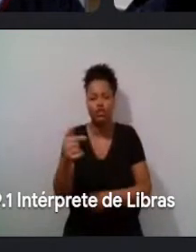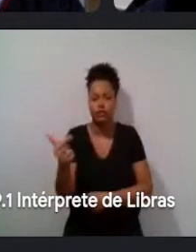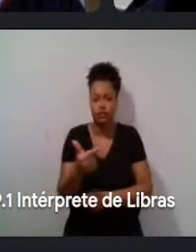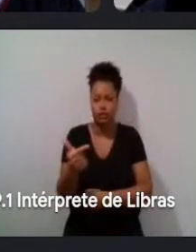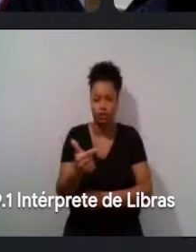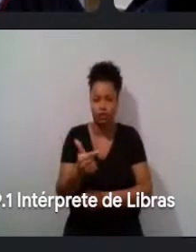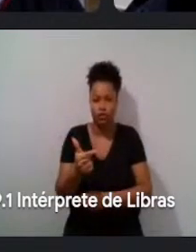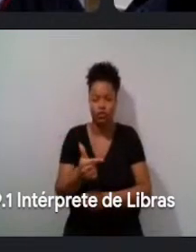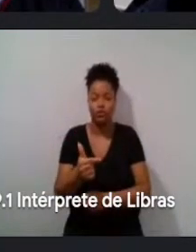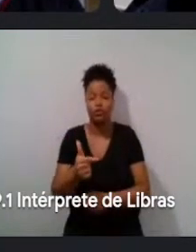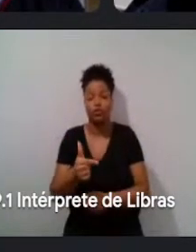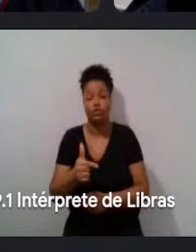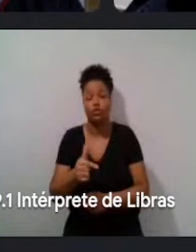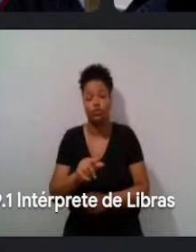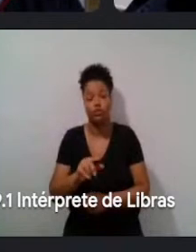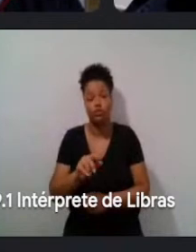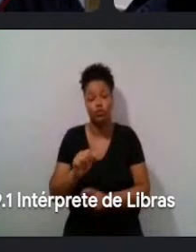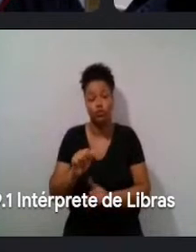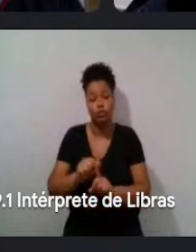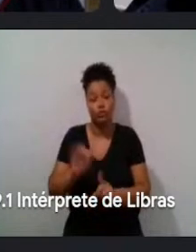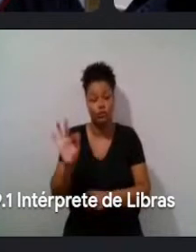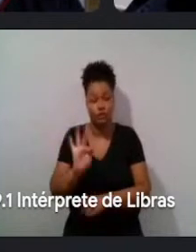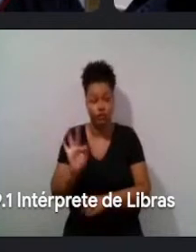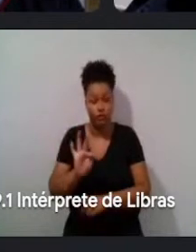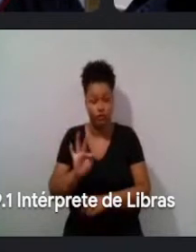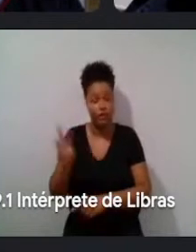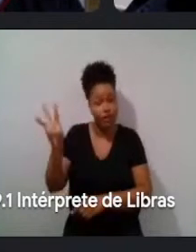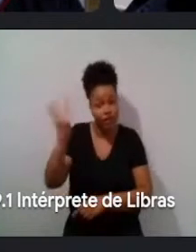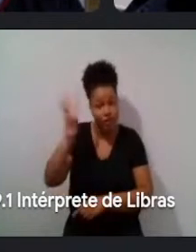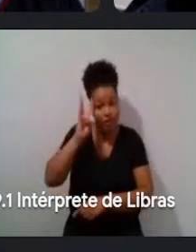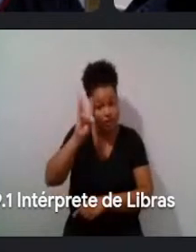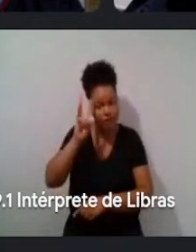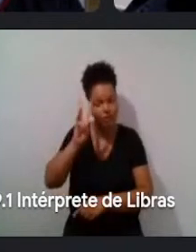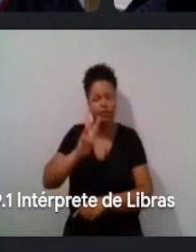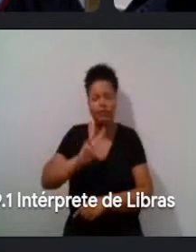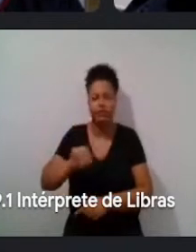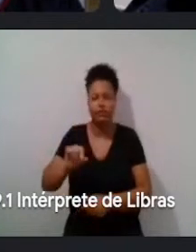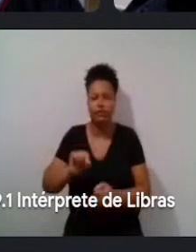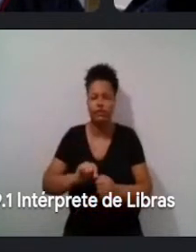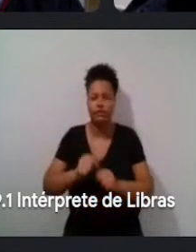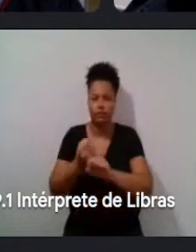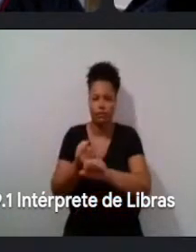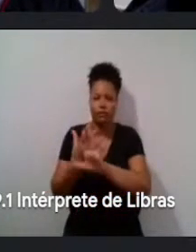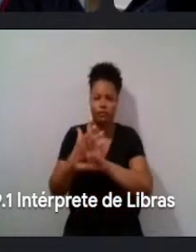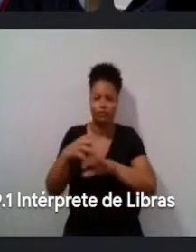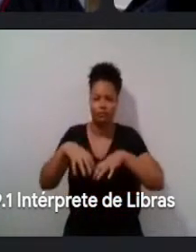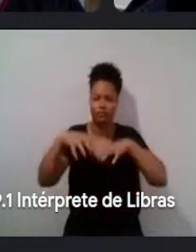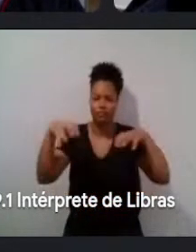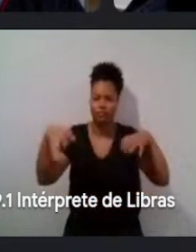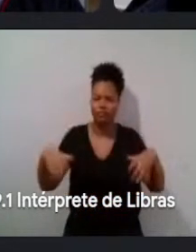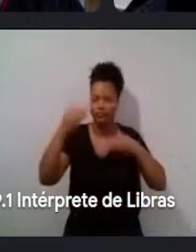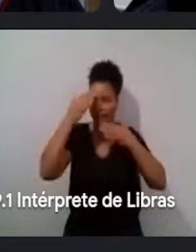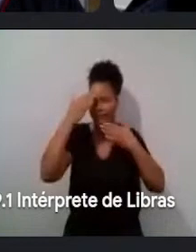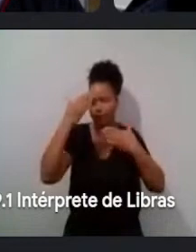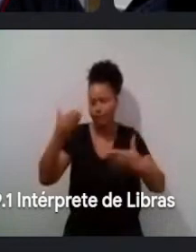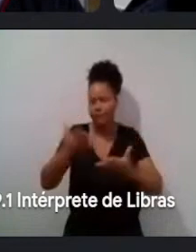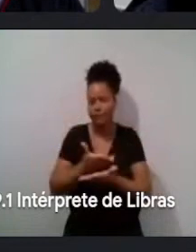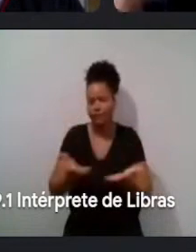22/2/2022, terça-feira, que também será realizada por videoconferência. Muito obrigado a todos, uma boa